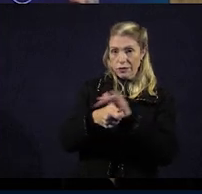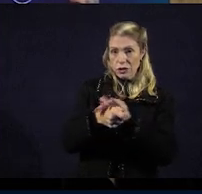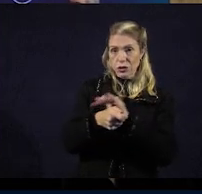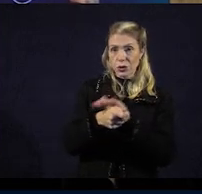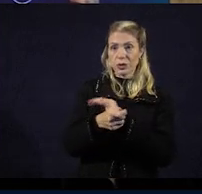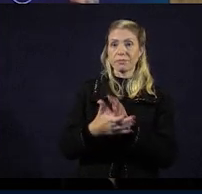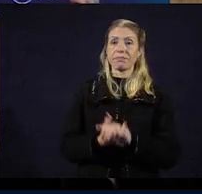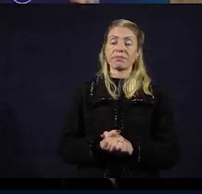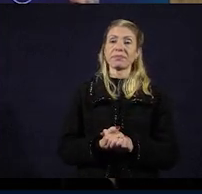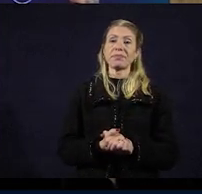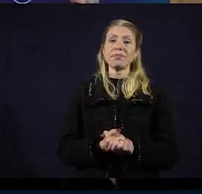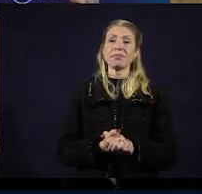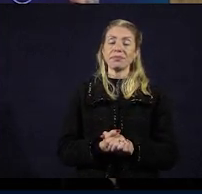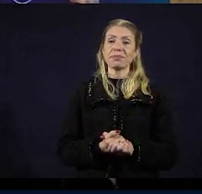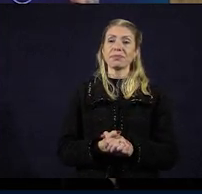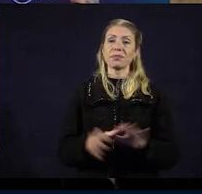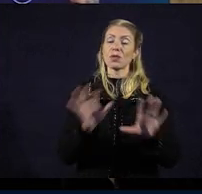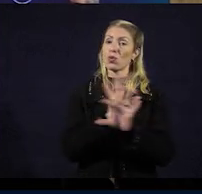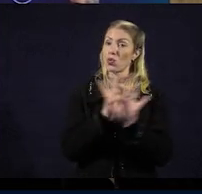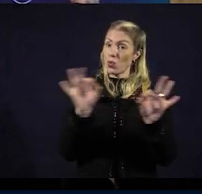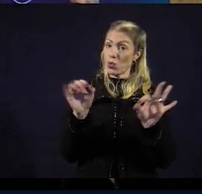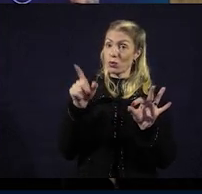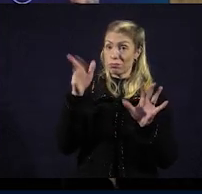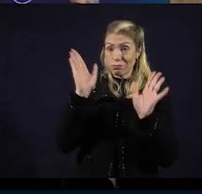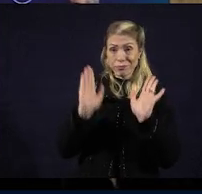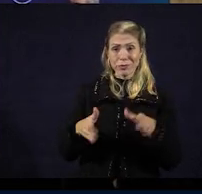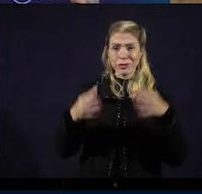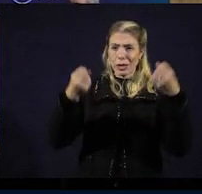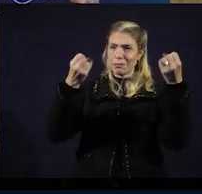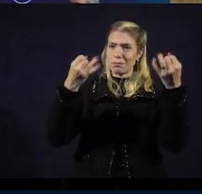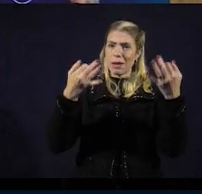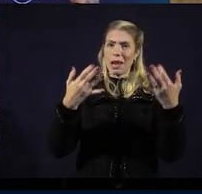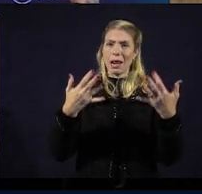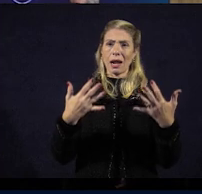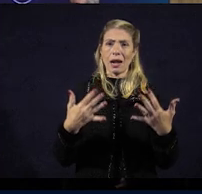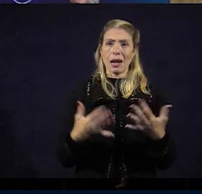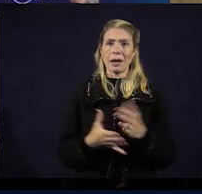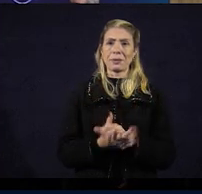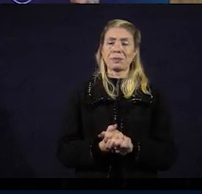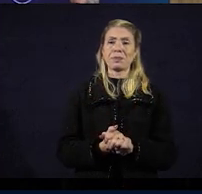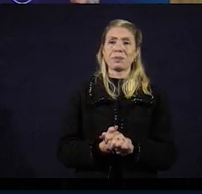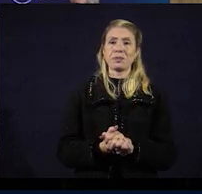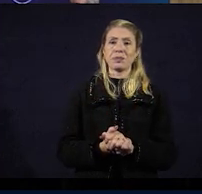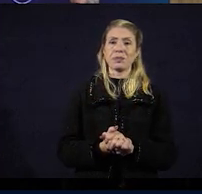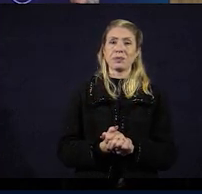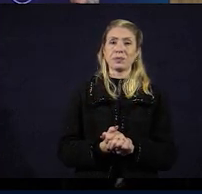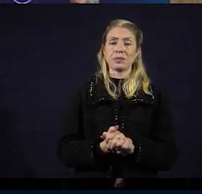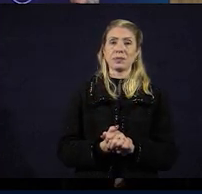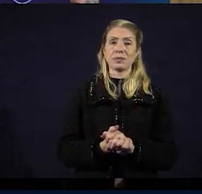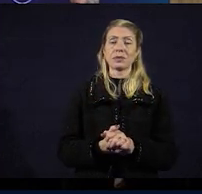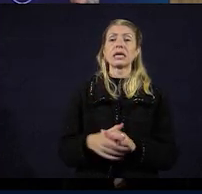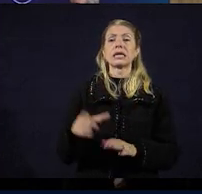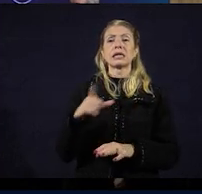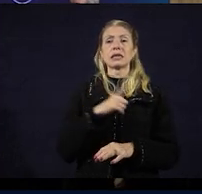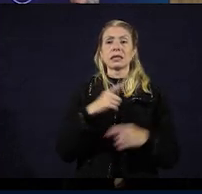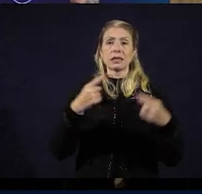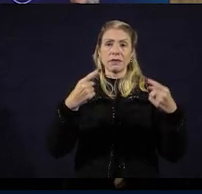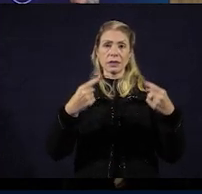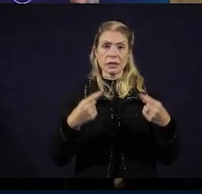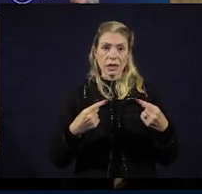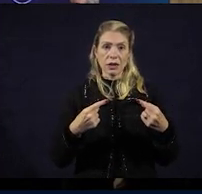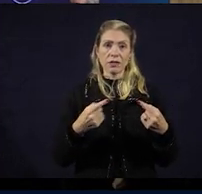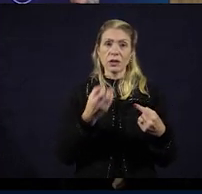Obrigado Marina bom acho que os colegas já falaram muito bem dos Desafios a gente também fez Eh